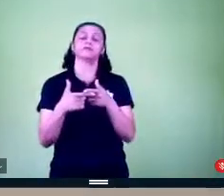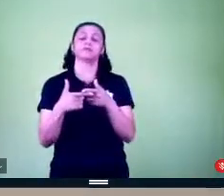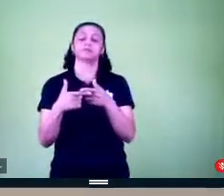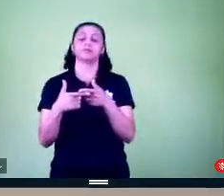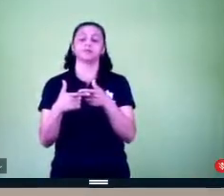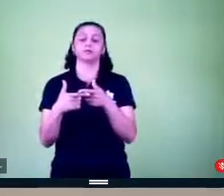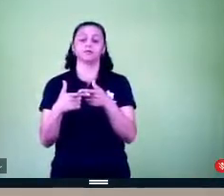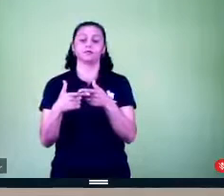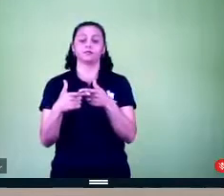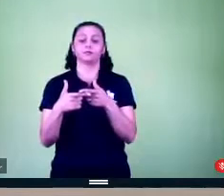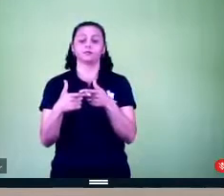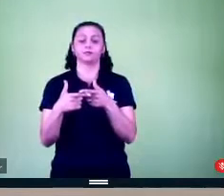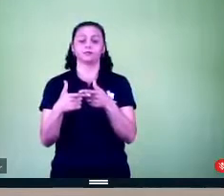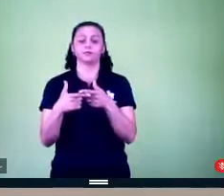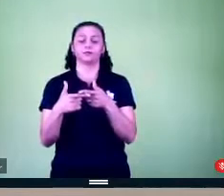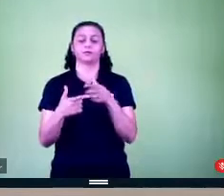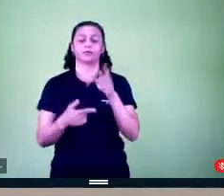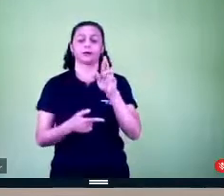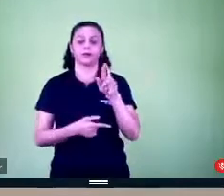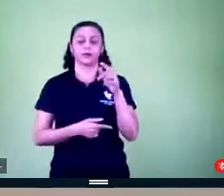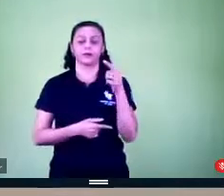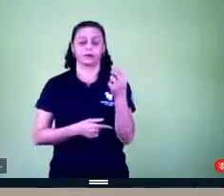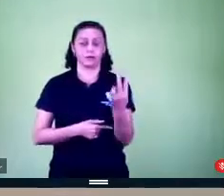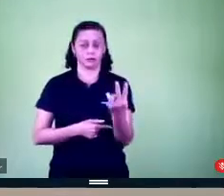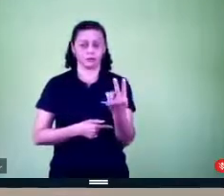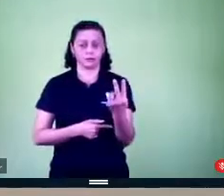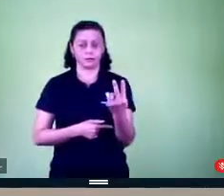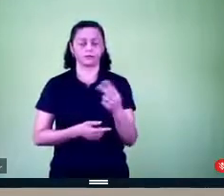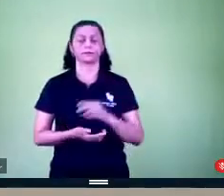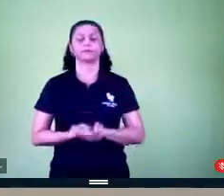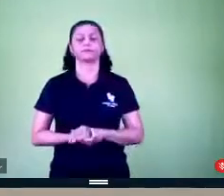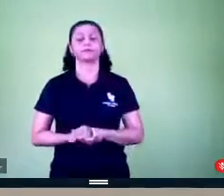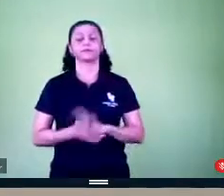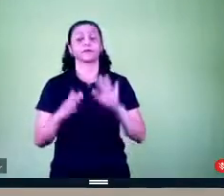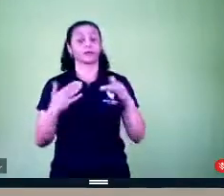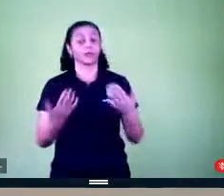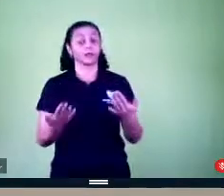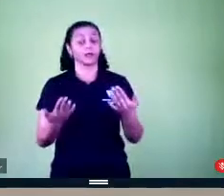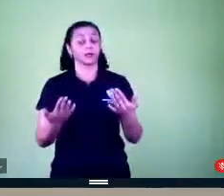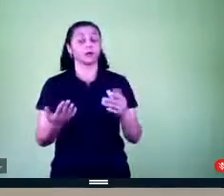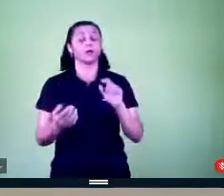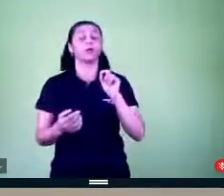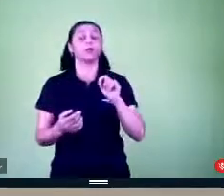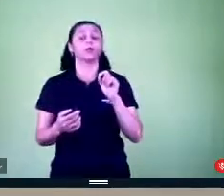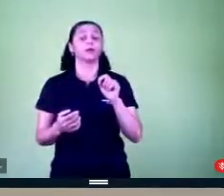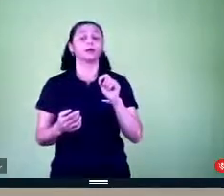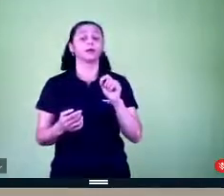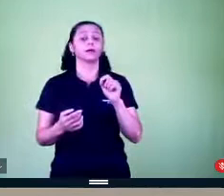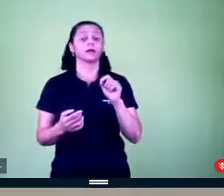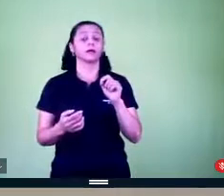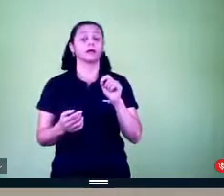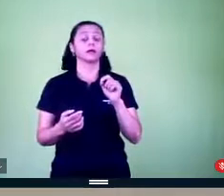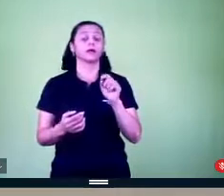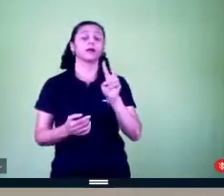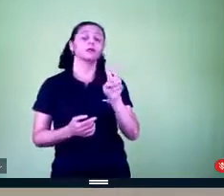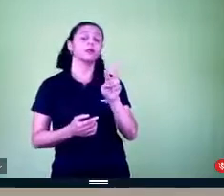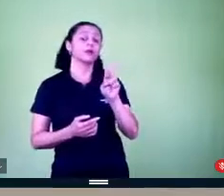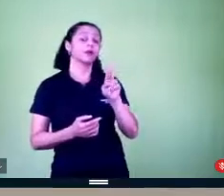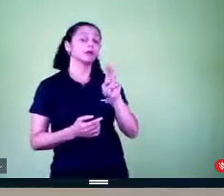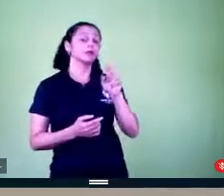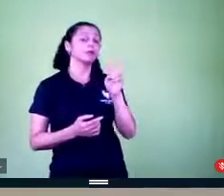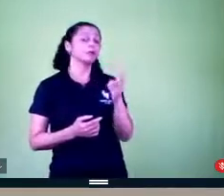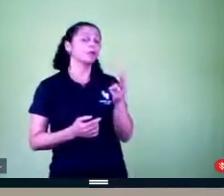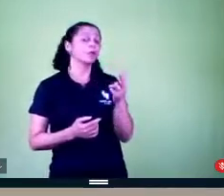R2. Isso aqui, pessoal, vai ser o quê? O que é o VR2 mesmo? Aqui, ó, é igual ao VREC, ó.